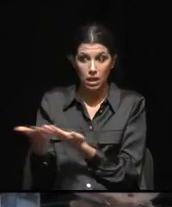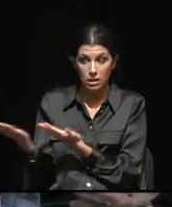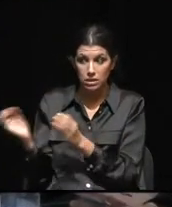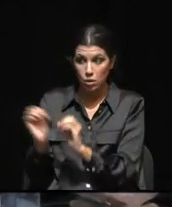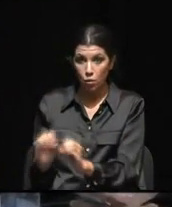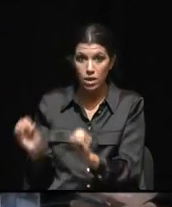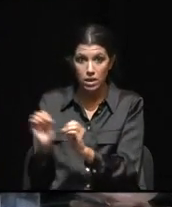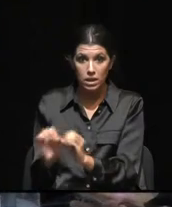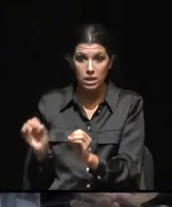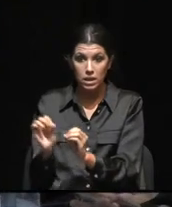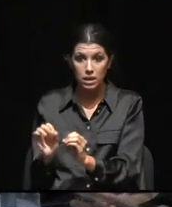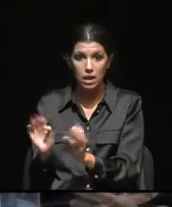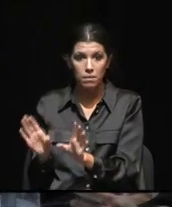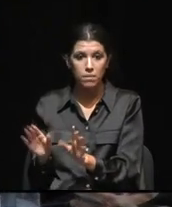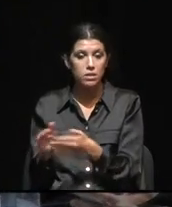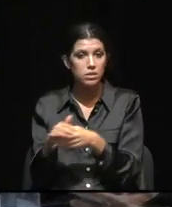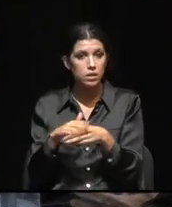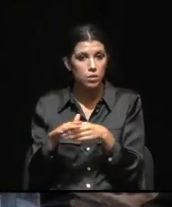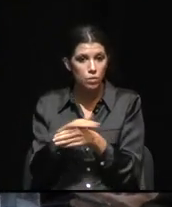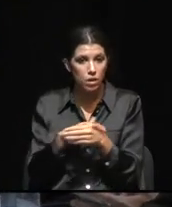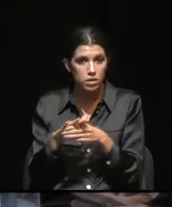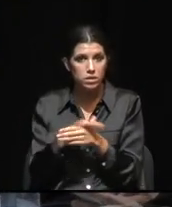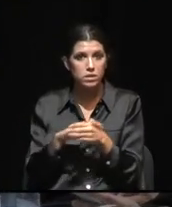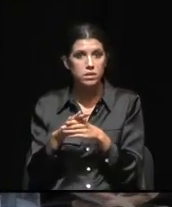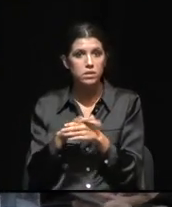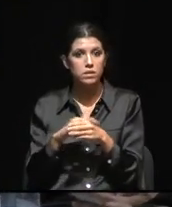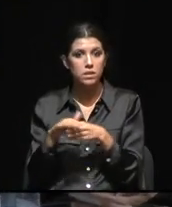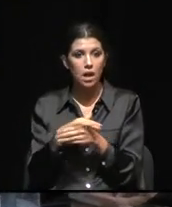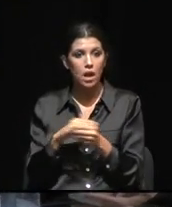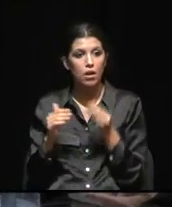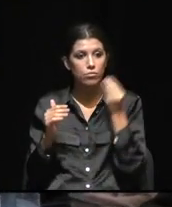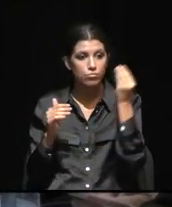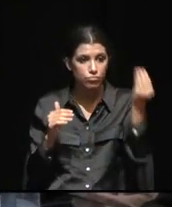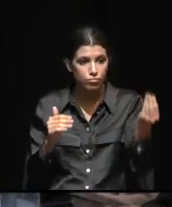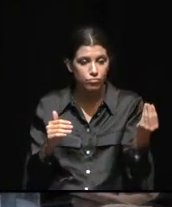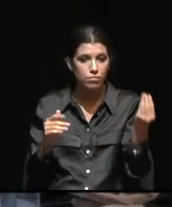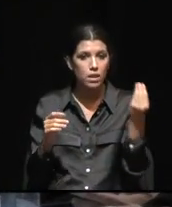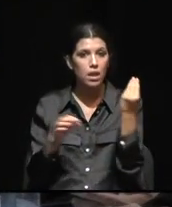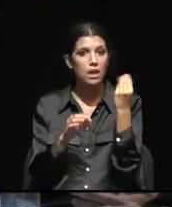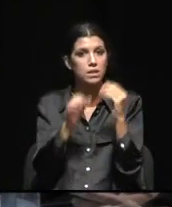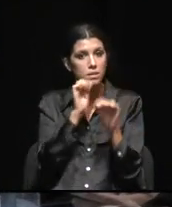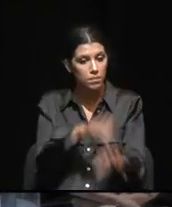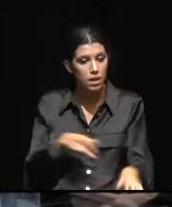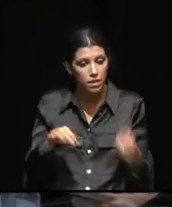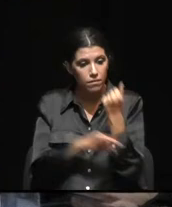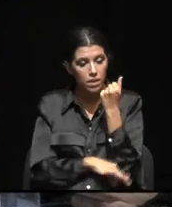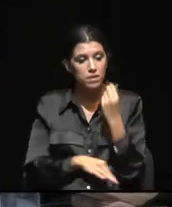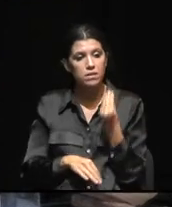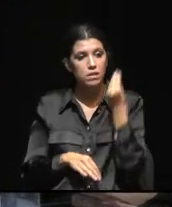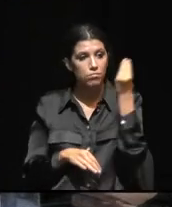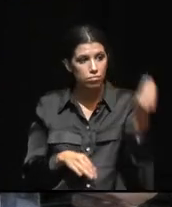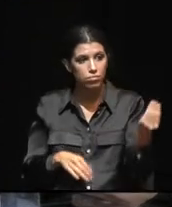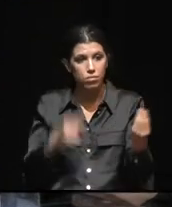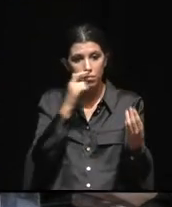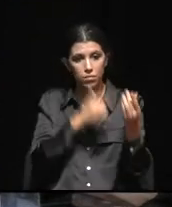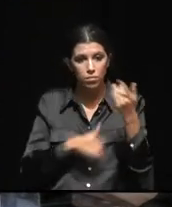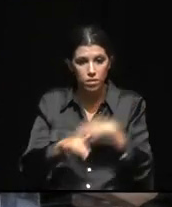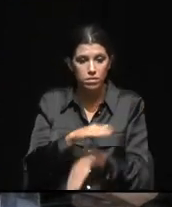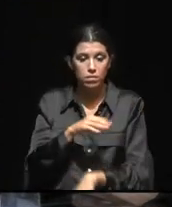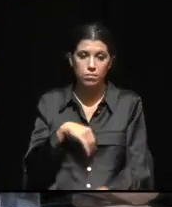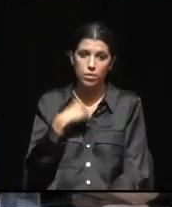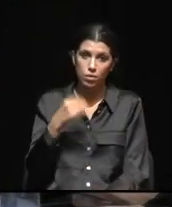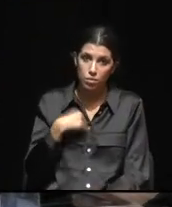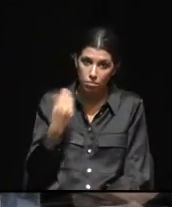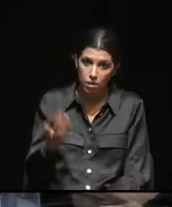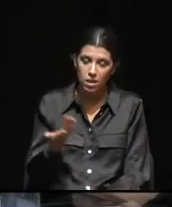situação tem sido levada à Assembleia de Freguesia pelos eleitos do PCP e que a população também está preocupada e portanto gostamos